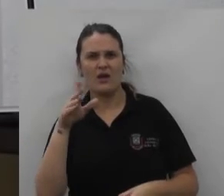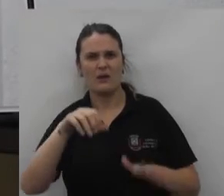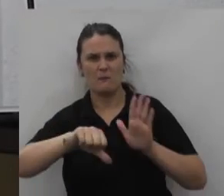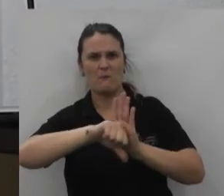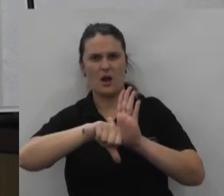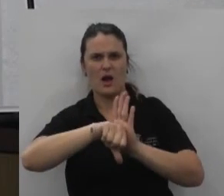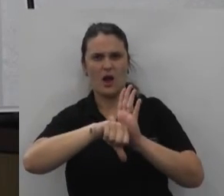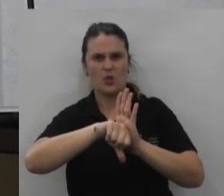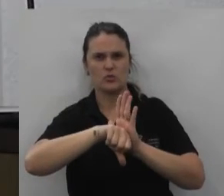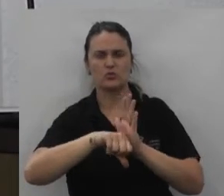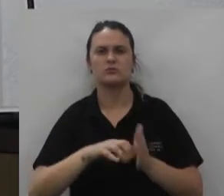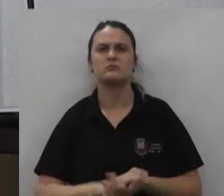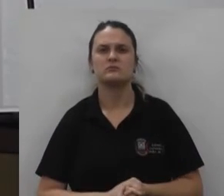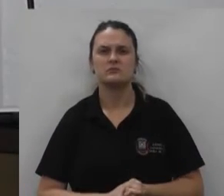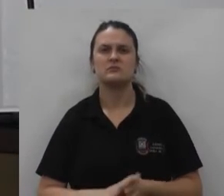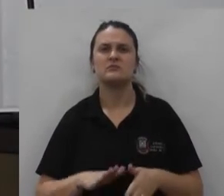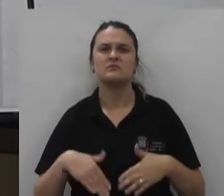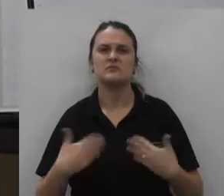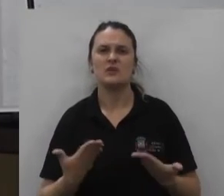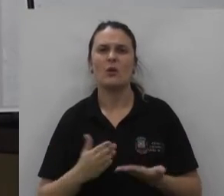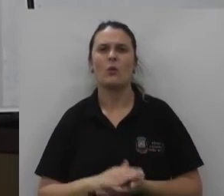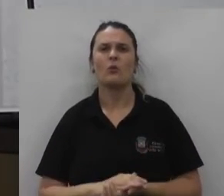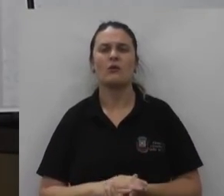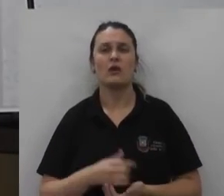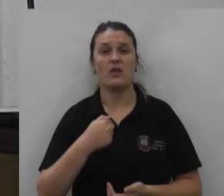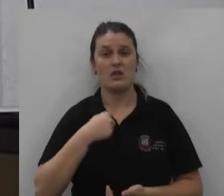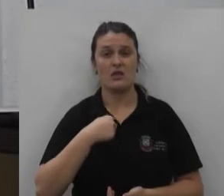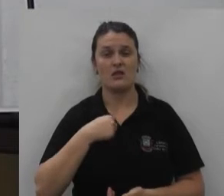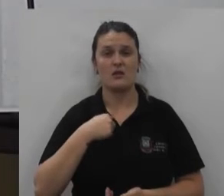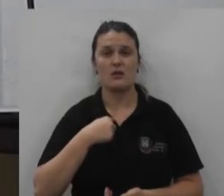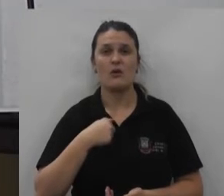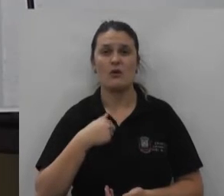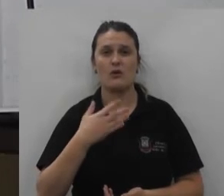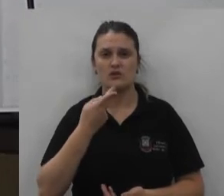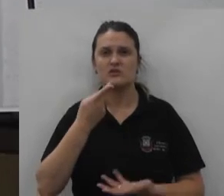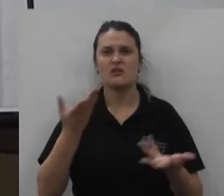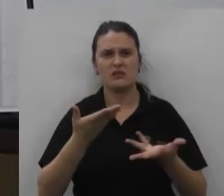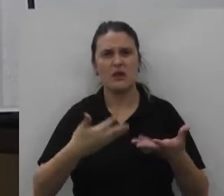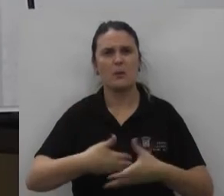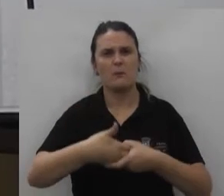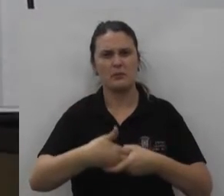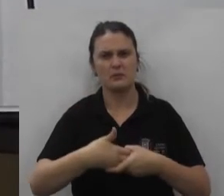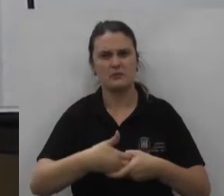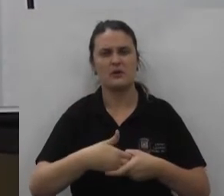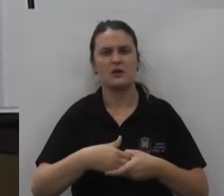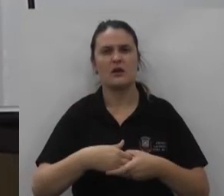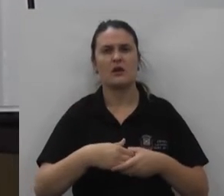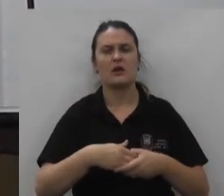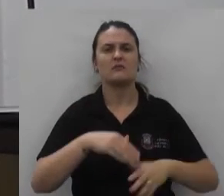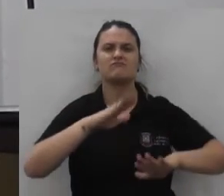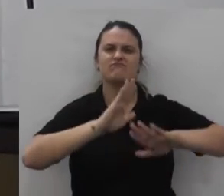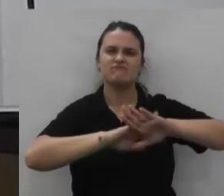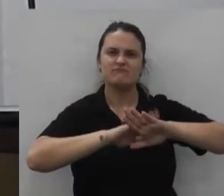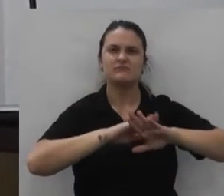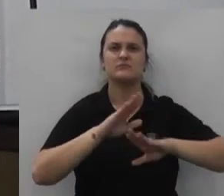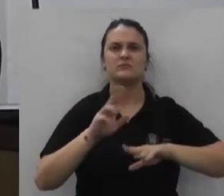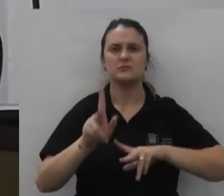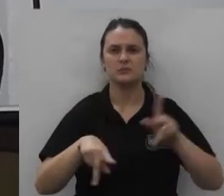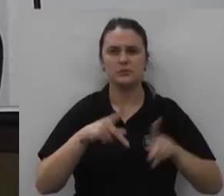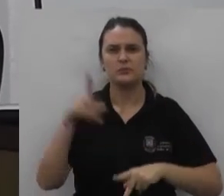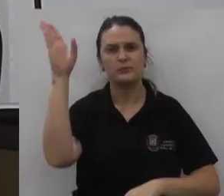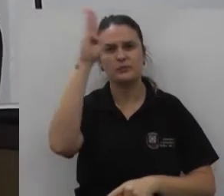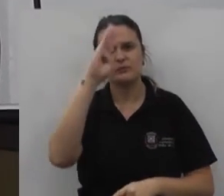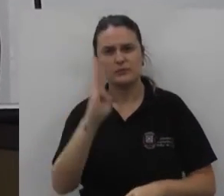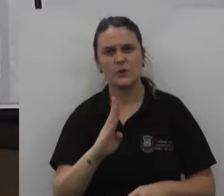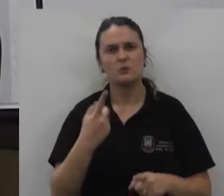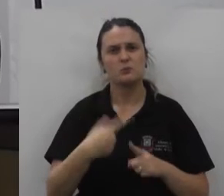bandido. Suas considerações finais, portanto, pessoal, Jair, por gentileza. Aqui, parabenizar o ponto de vista do povo brasileiro